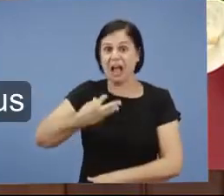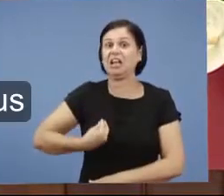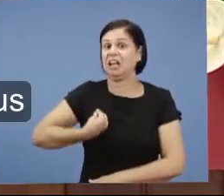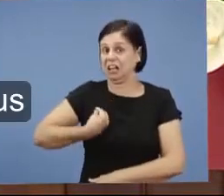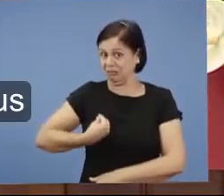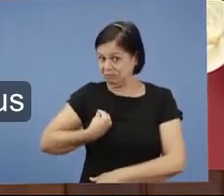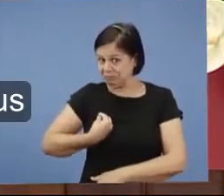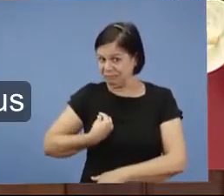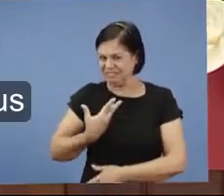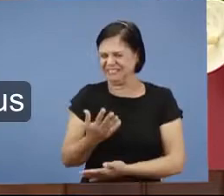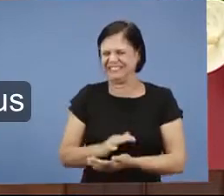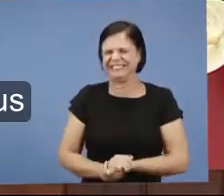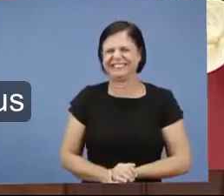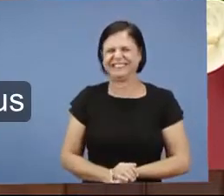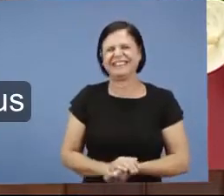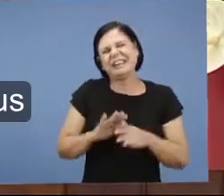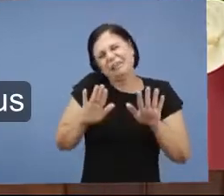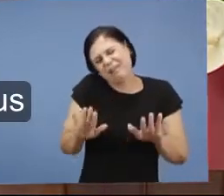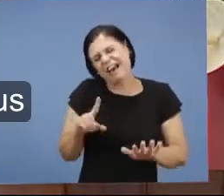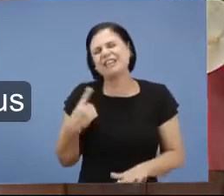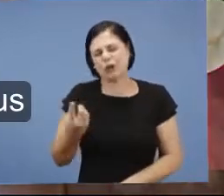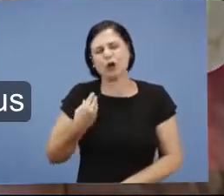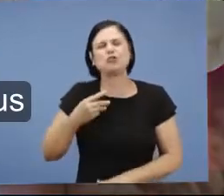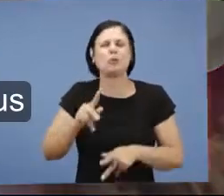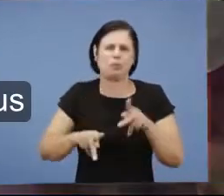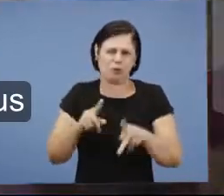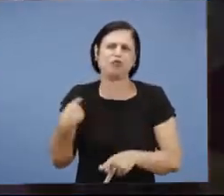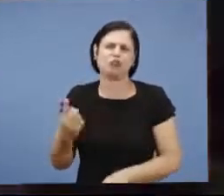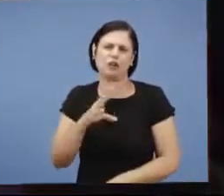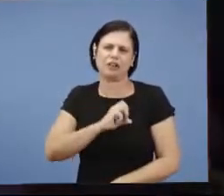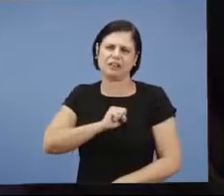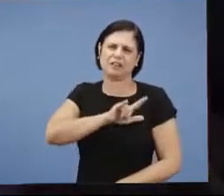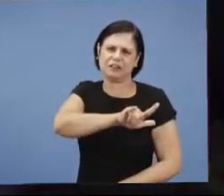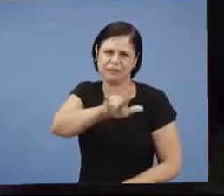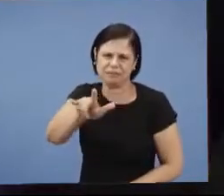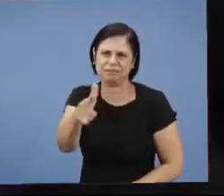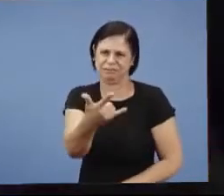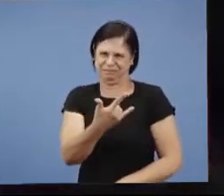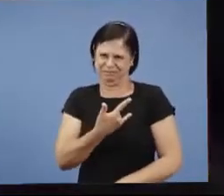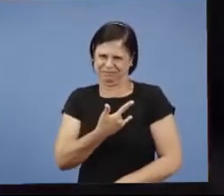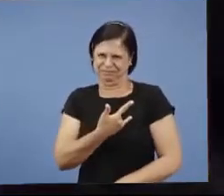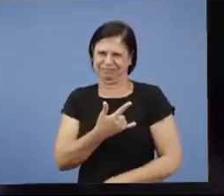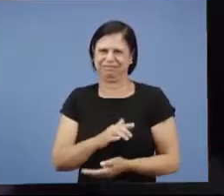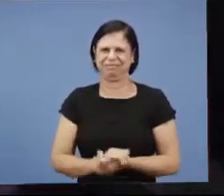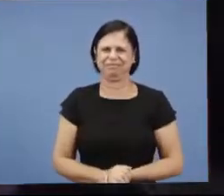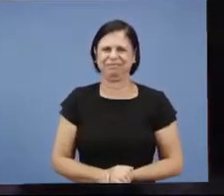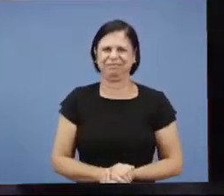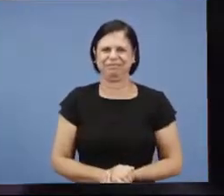olha lá, mas é o nosso povo, nós amamos, e eles nos amam, e nós queremos,